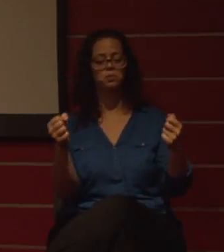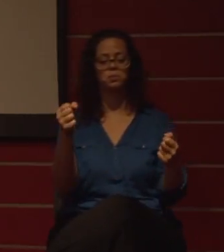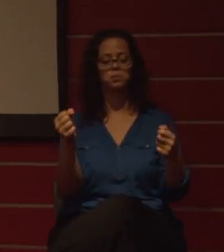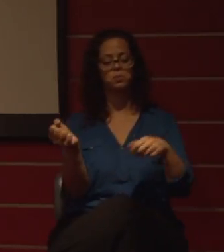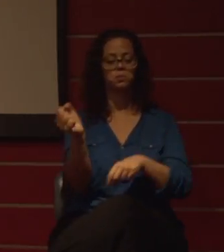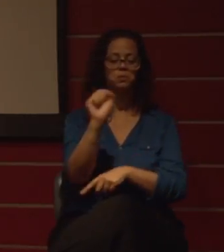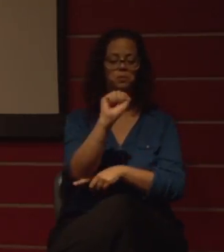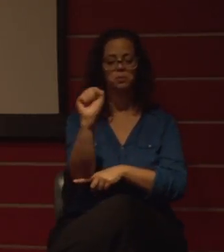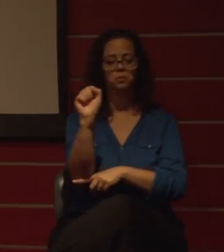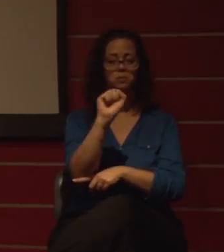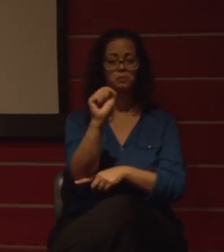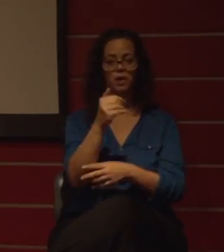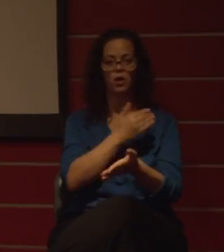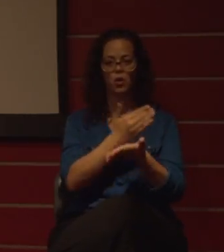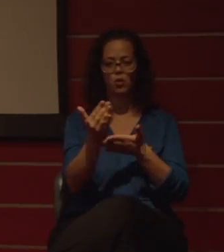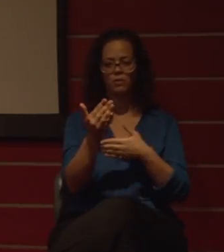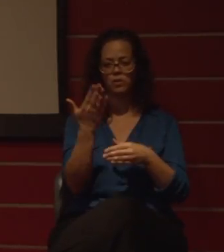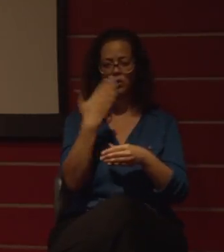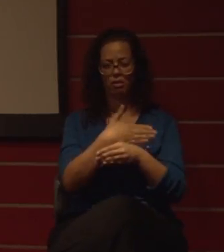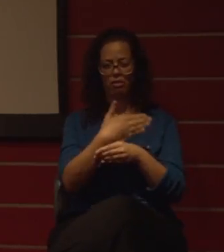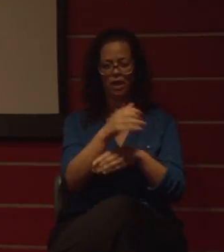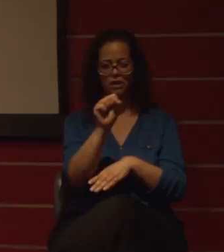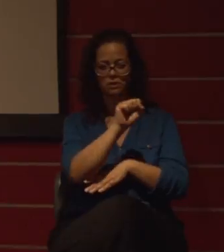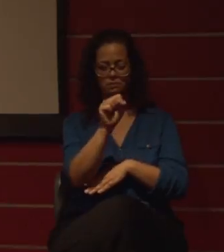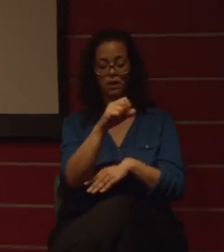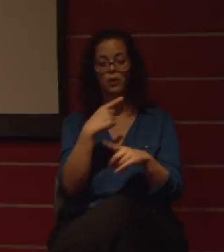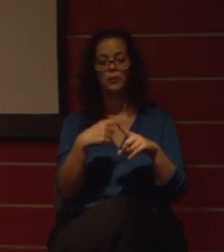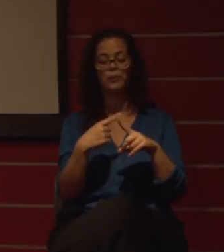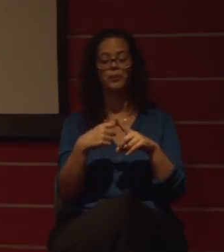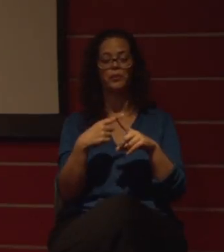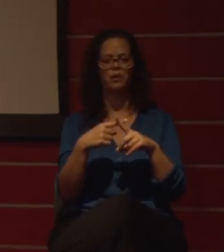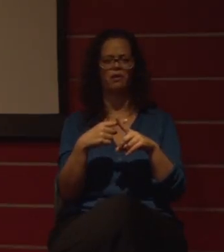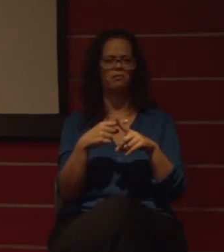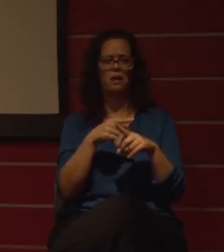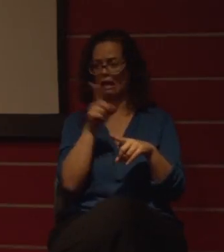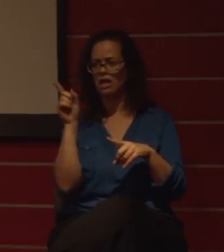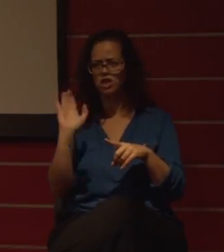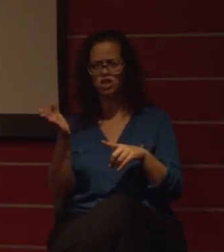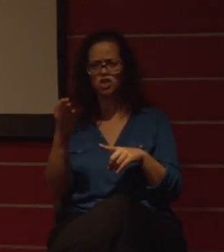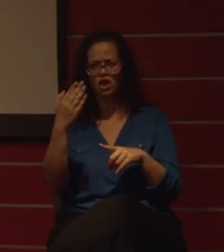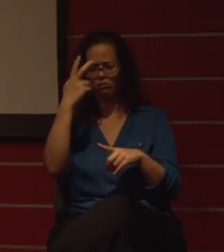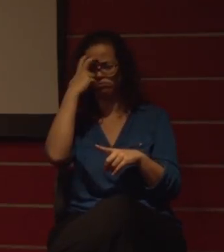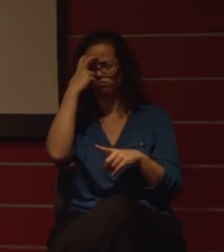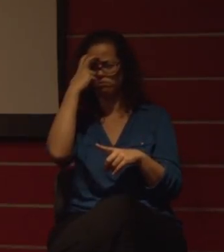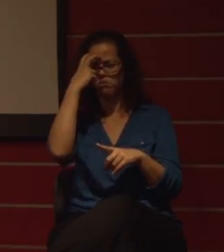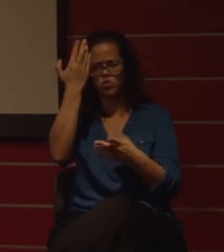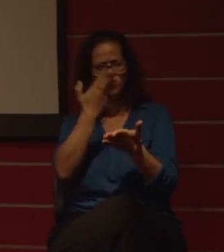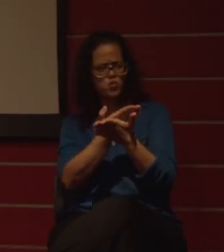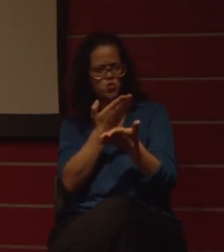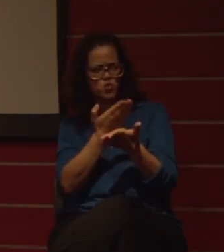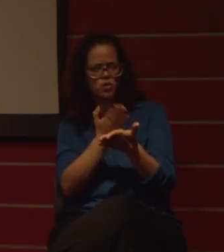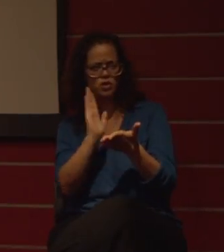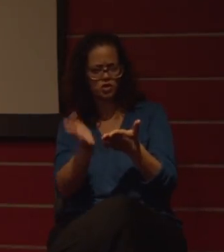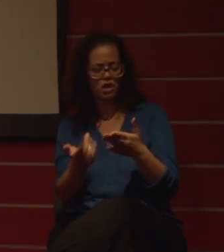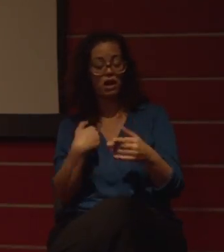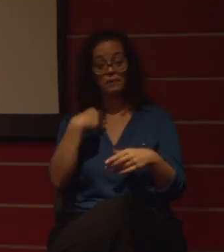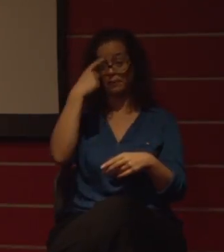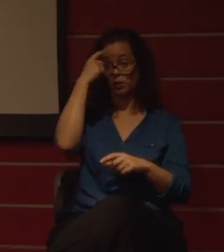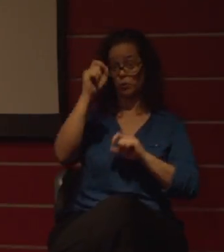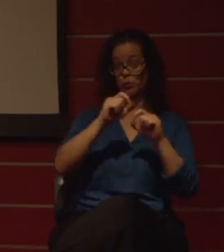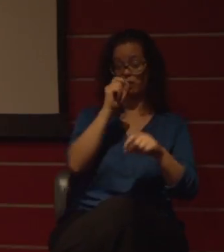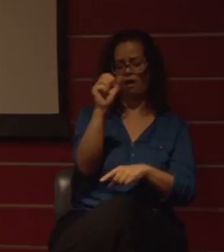táxi porque não é um homem e culto instruído e que começou a dirigir táxi achando que